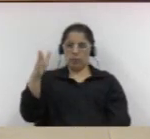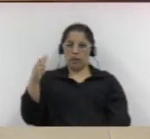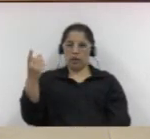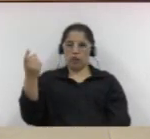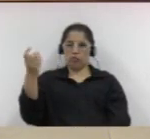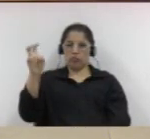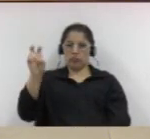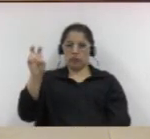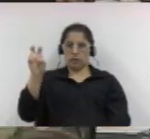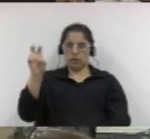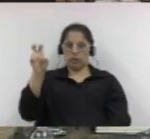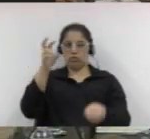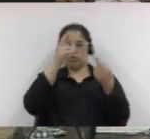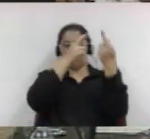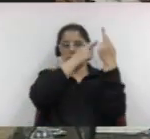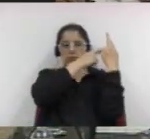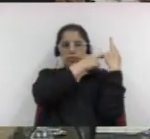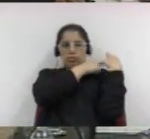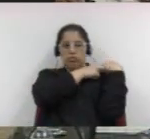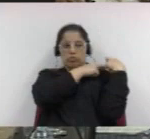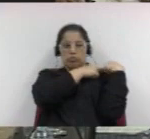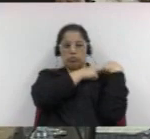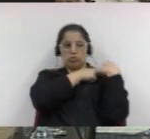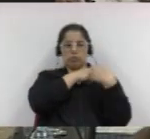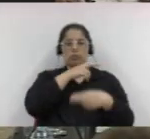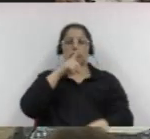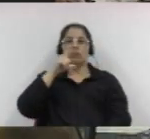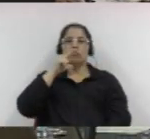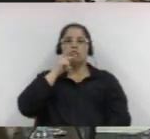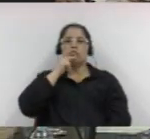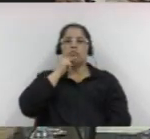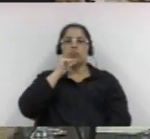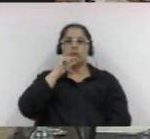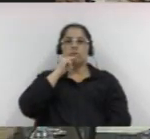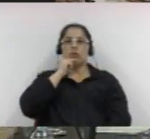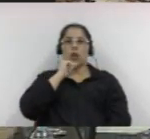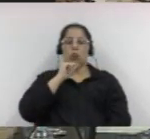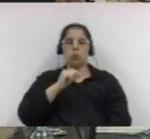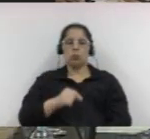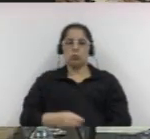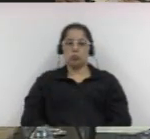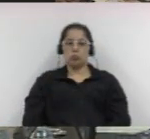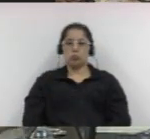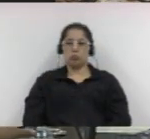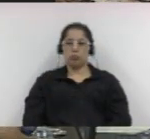169/2015. Autor, vereador Raul, Dr. Raul.